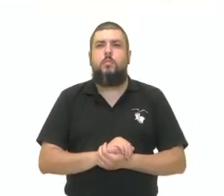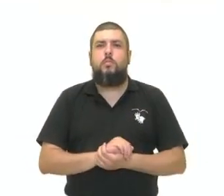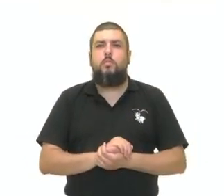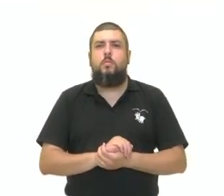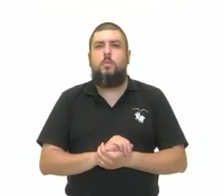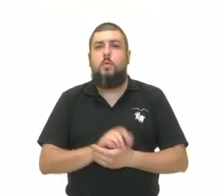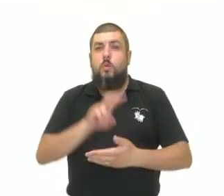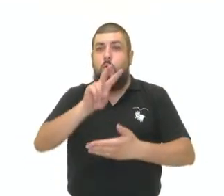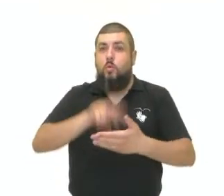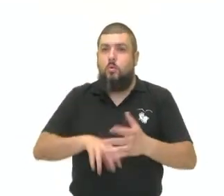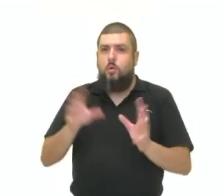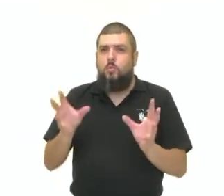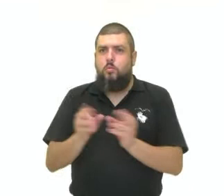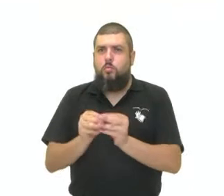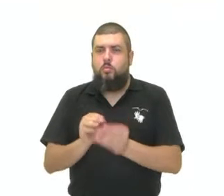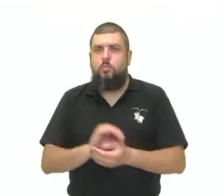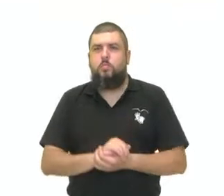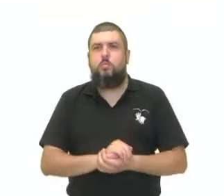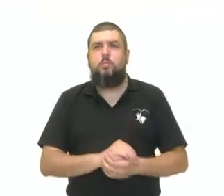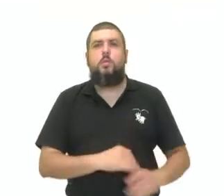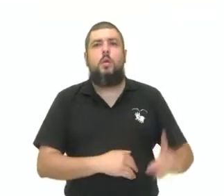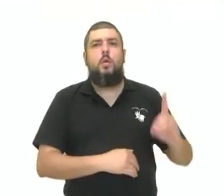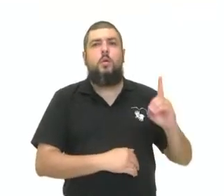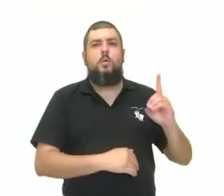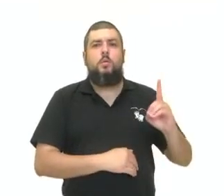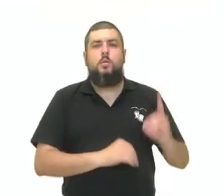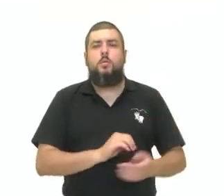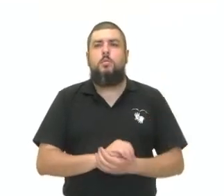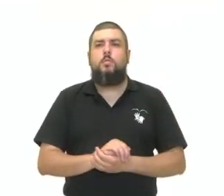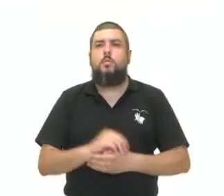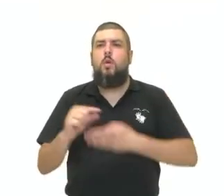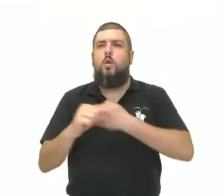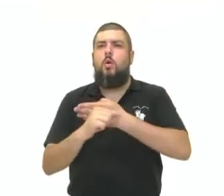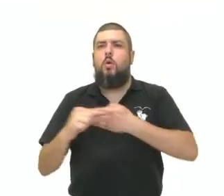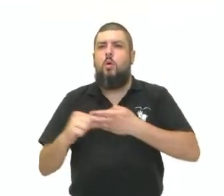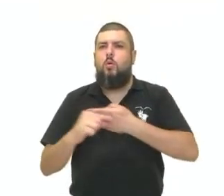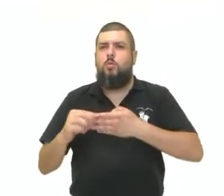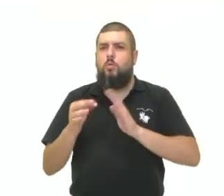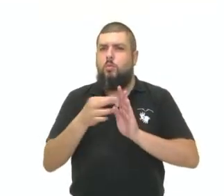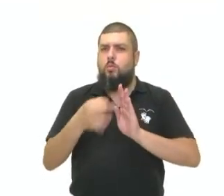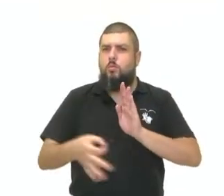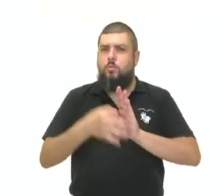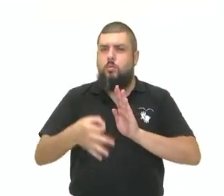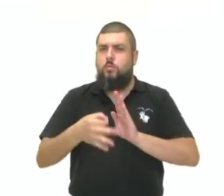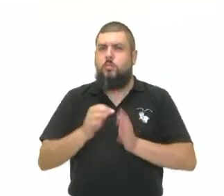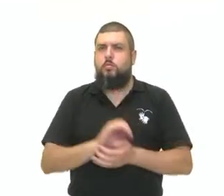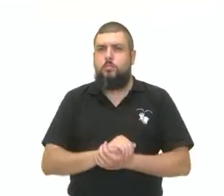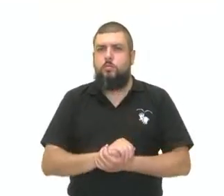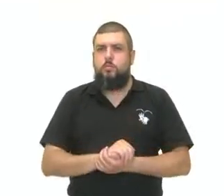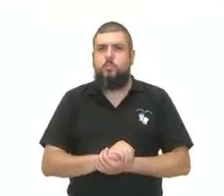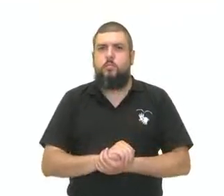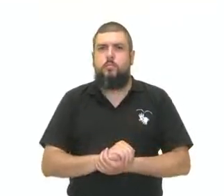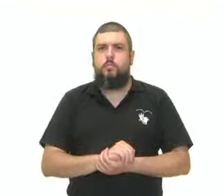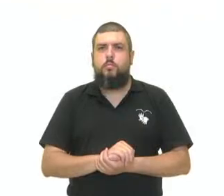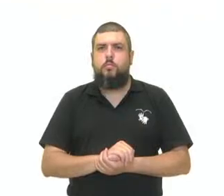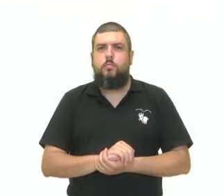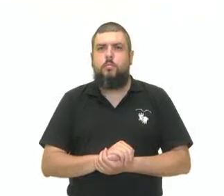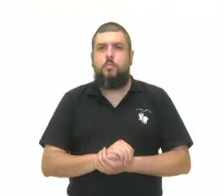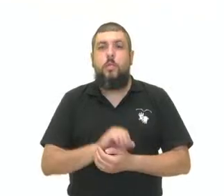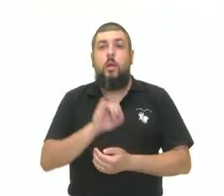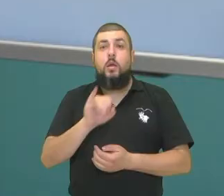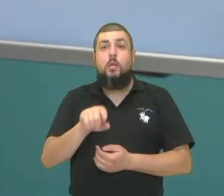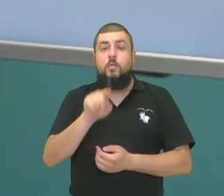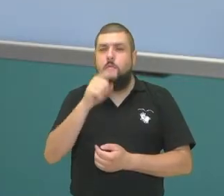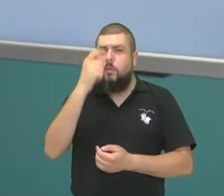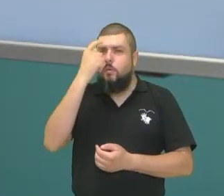notícia. D, traz a opinião do autor da notícia. Se você pensou aí na resposta